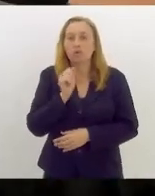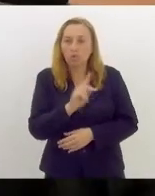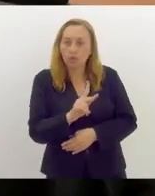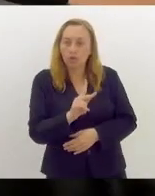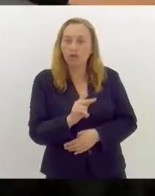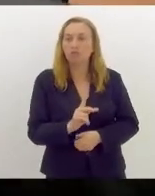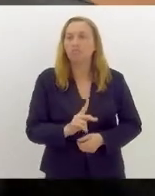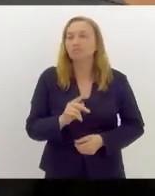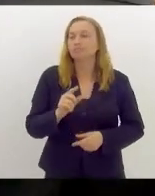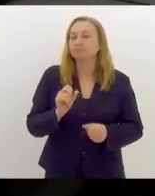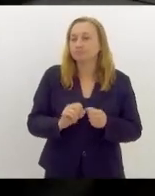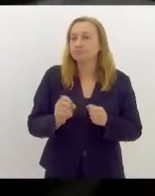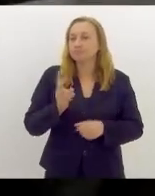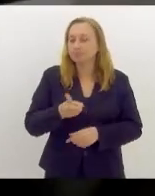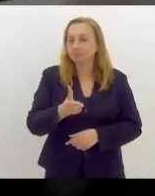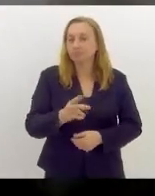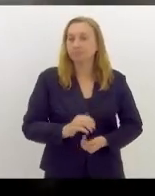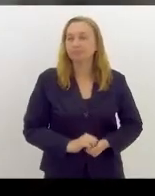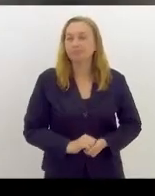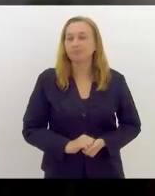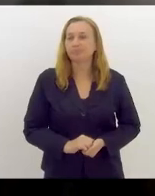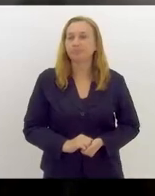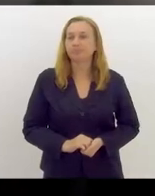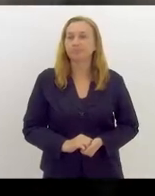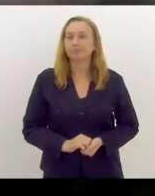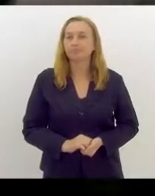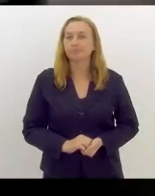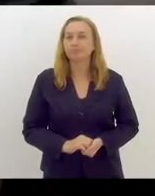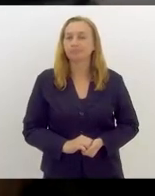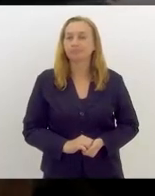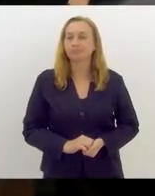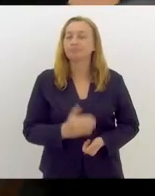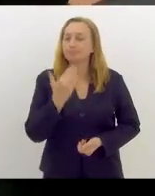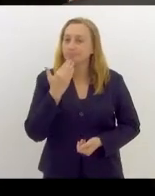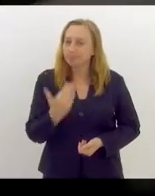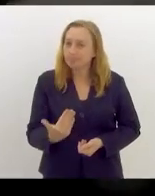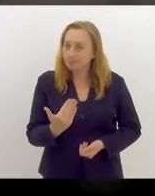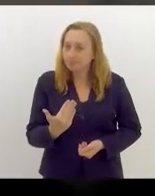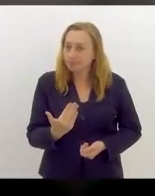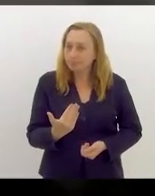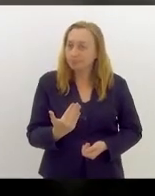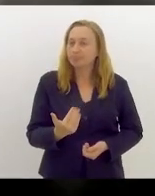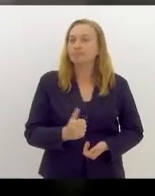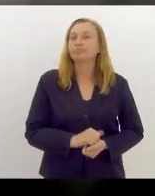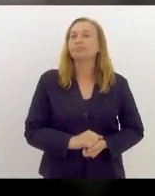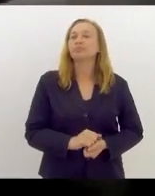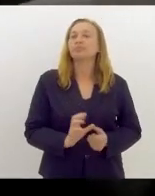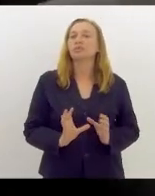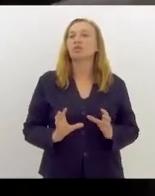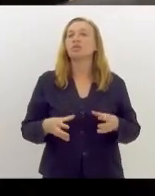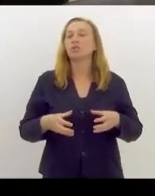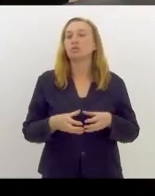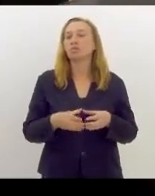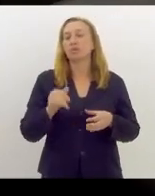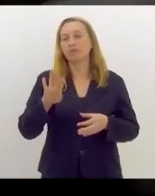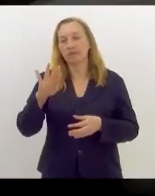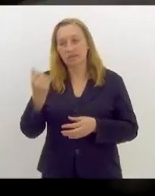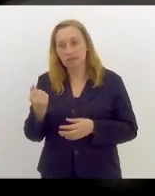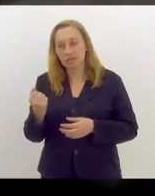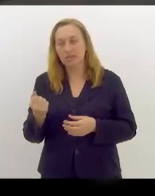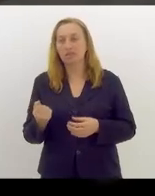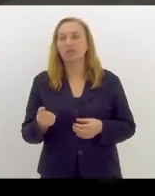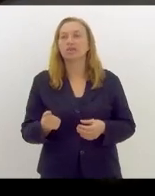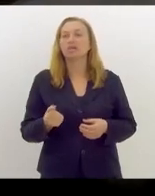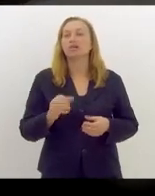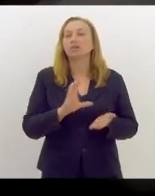procedimento que a gente faz sempre o objetivo foi solicitado pelos próprios comitês de bacia e pelo